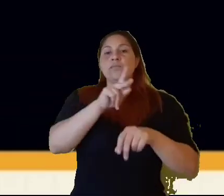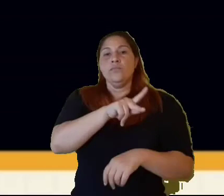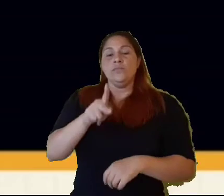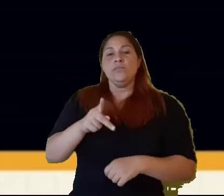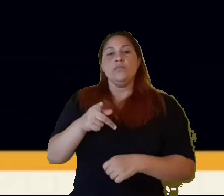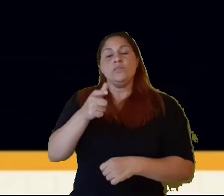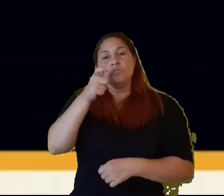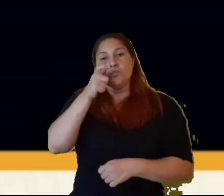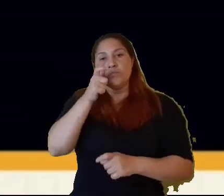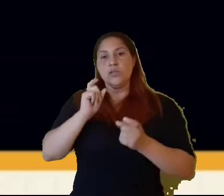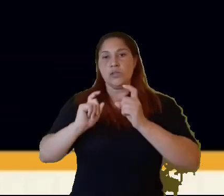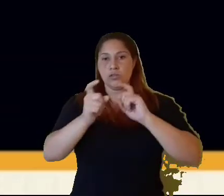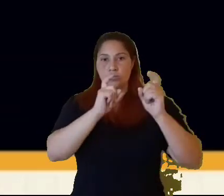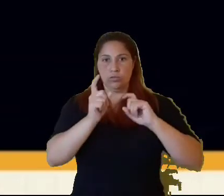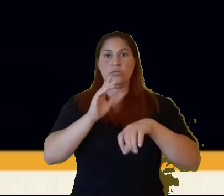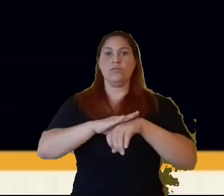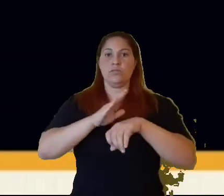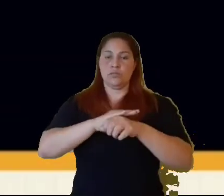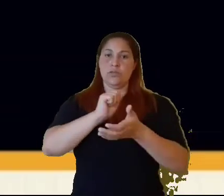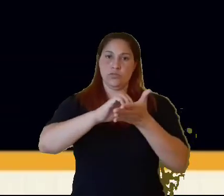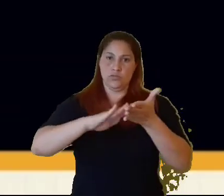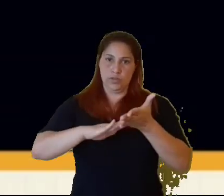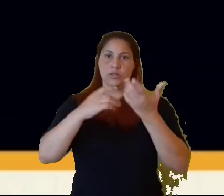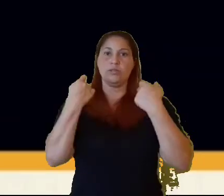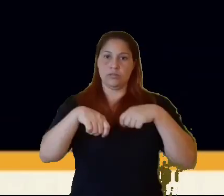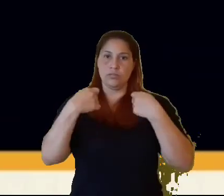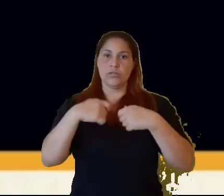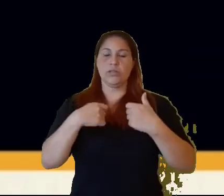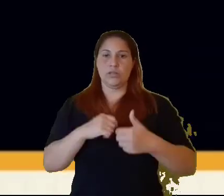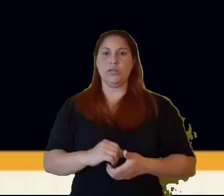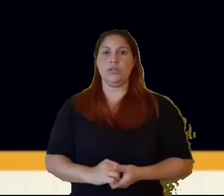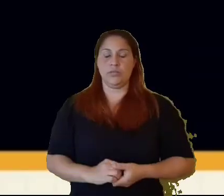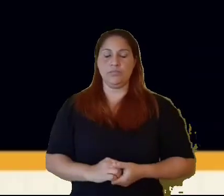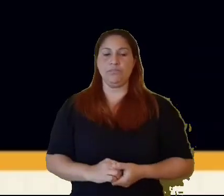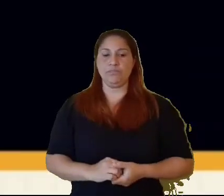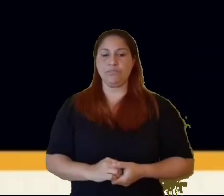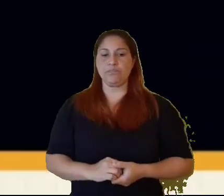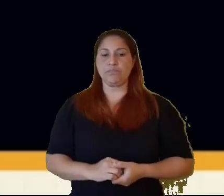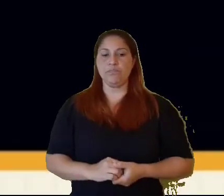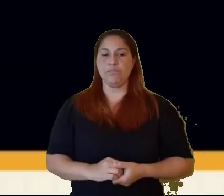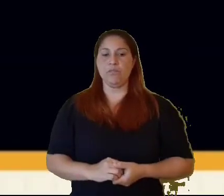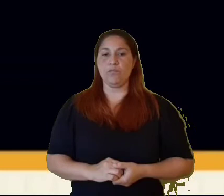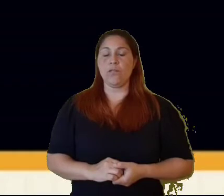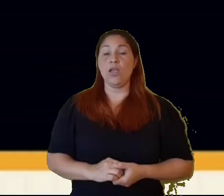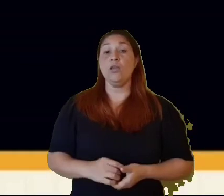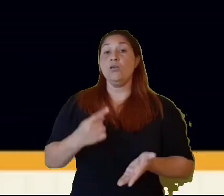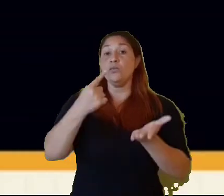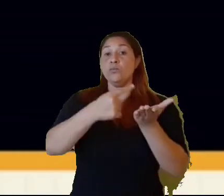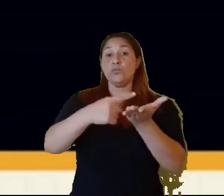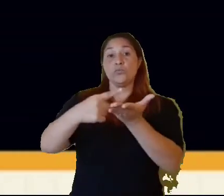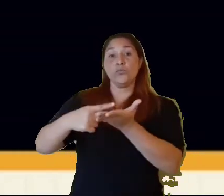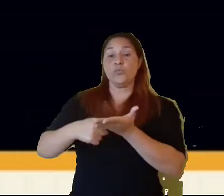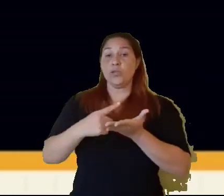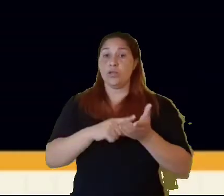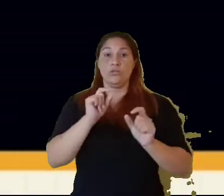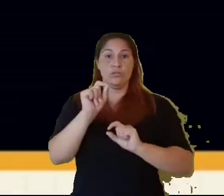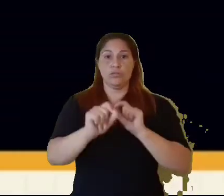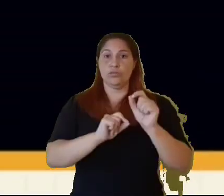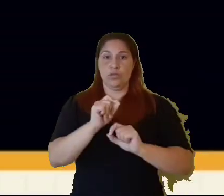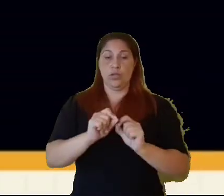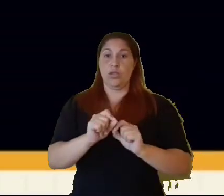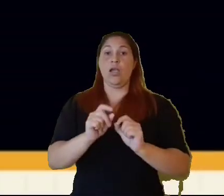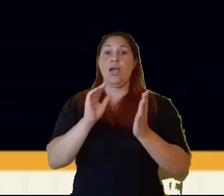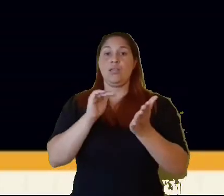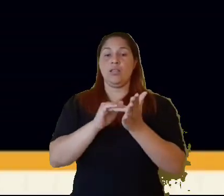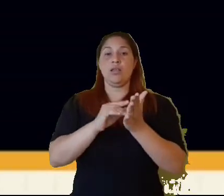a reunião e faça as atividades que tem que fazer. E aí os combinados. A gente vai continuar até